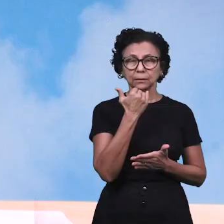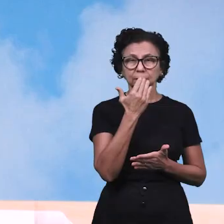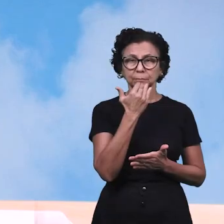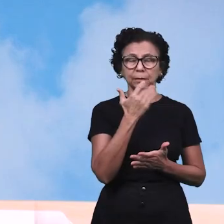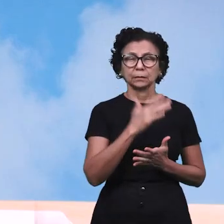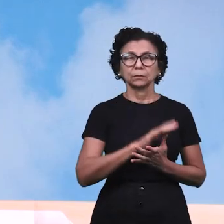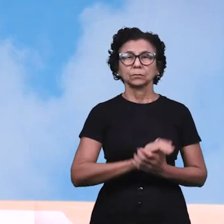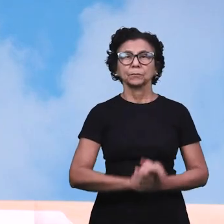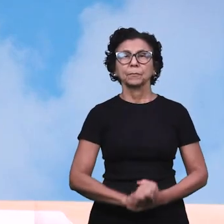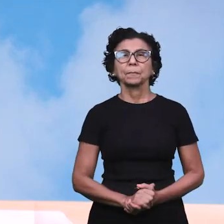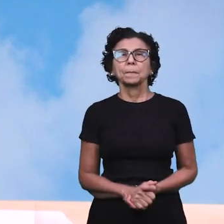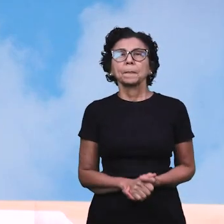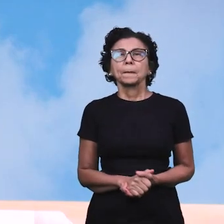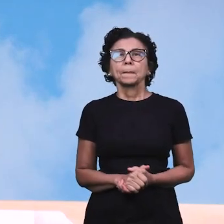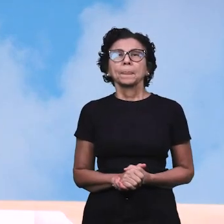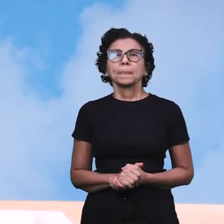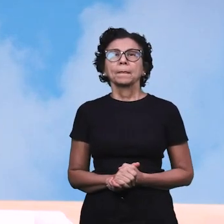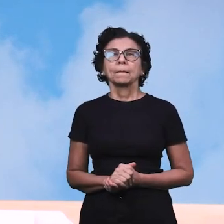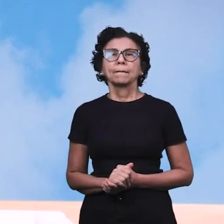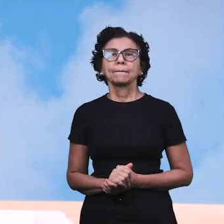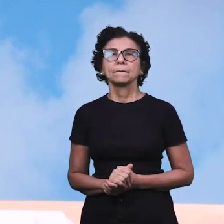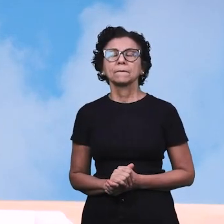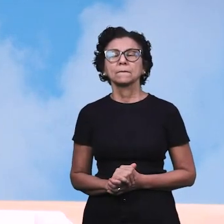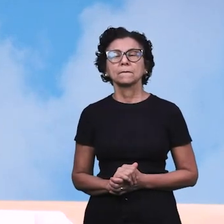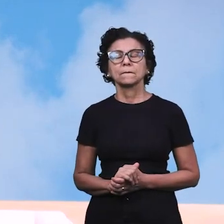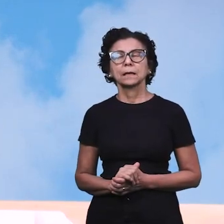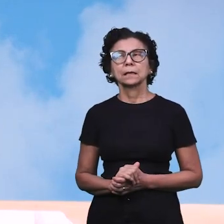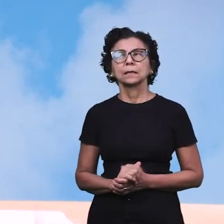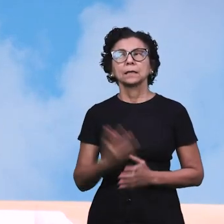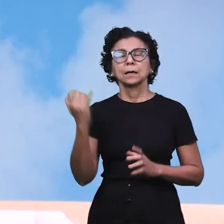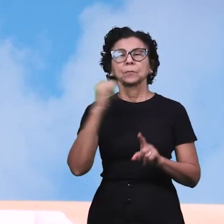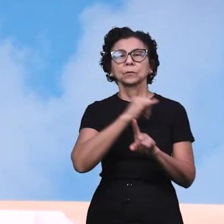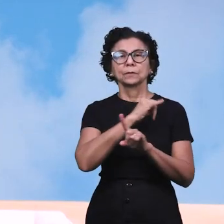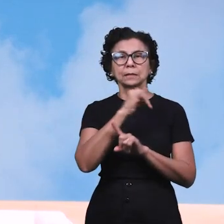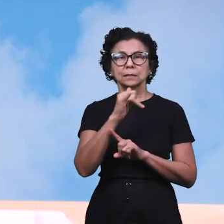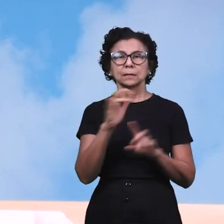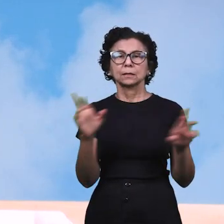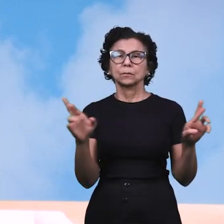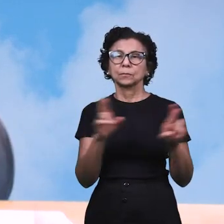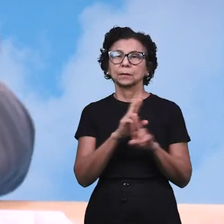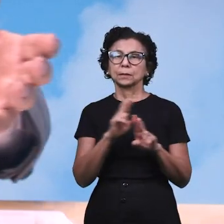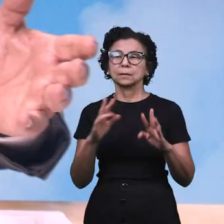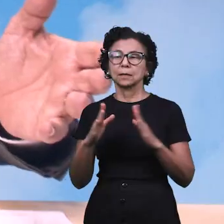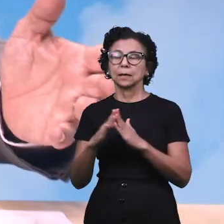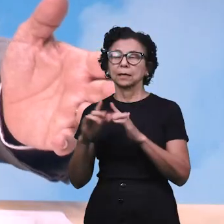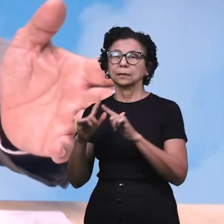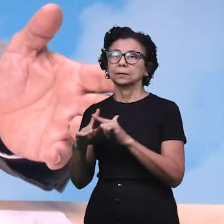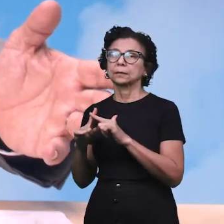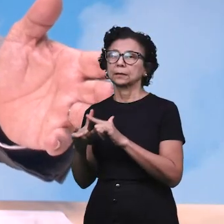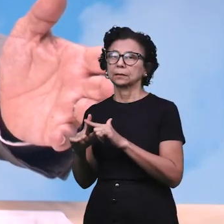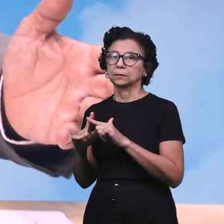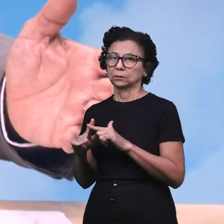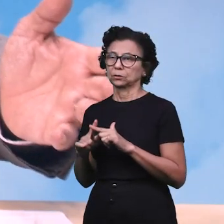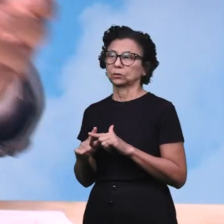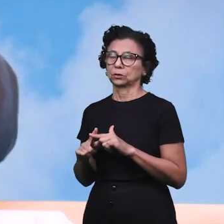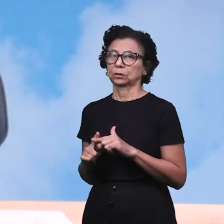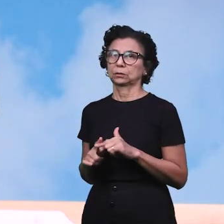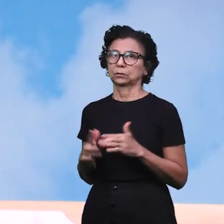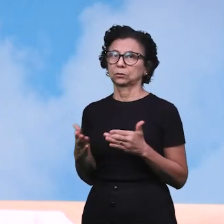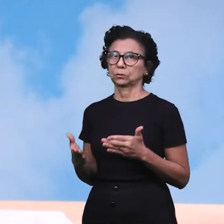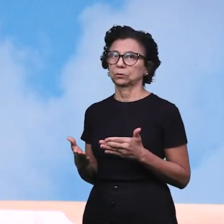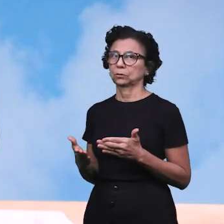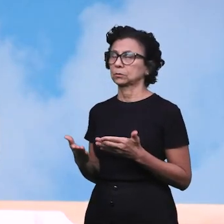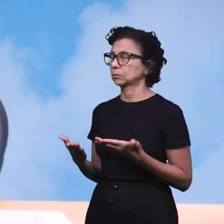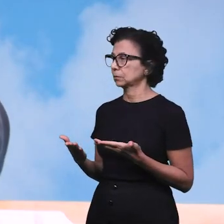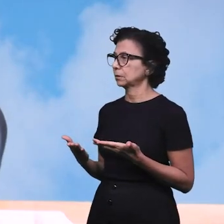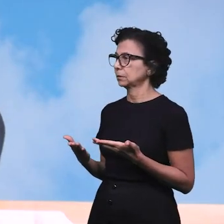profecia está ligada à vida da igreja. A profecia, não é, pastor Luciano?